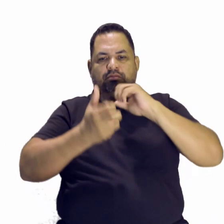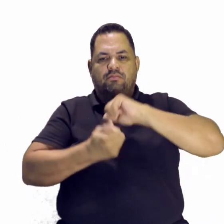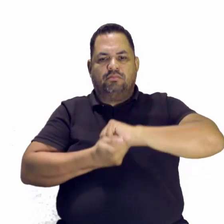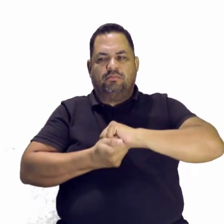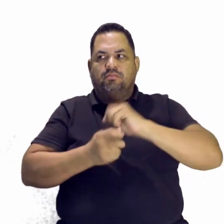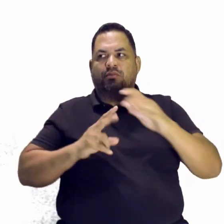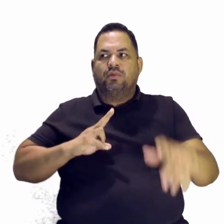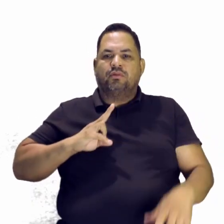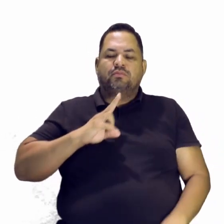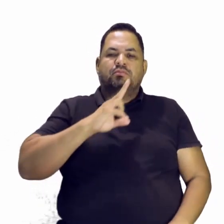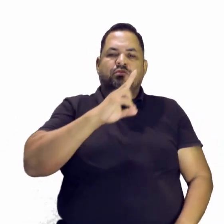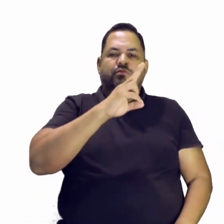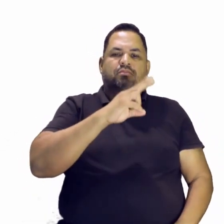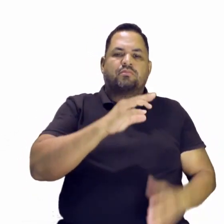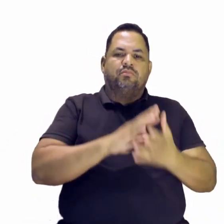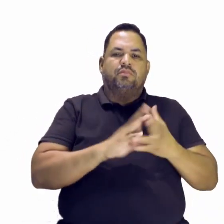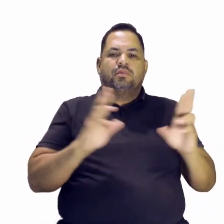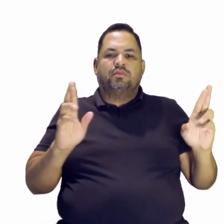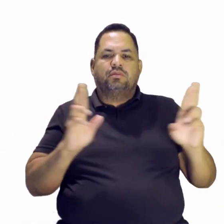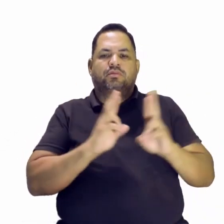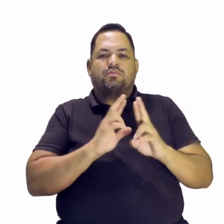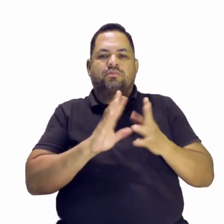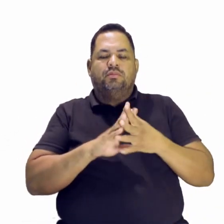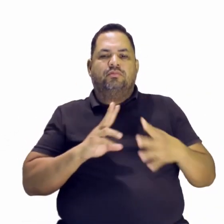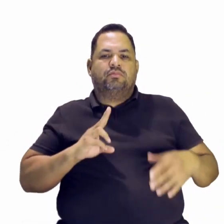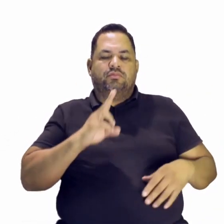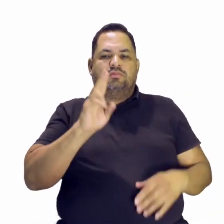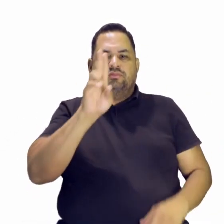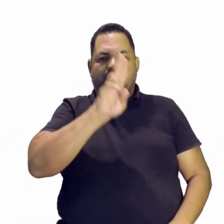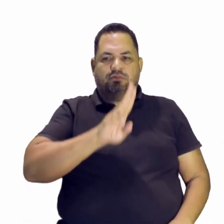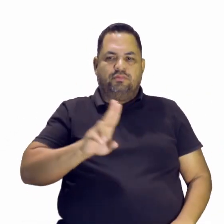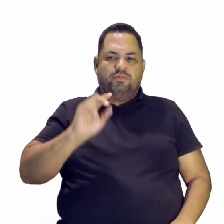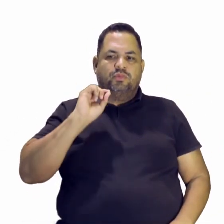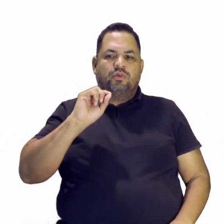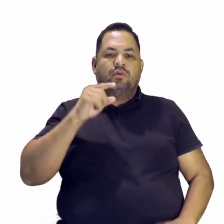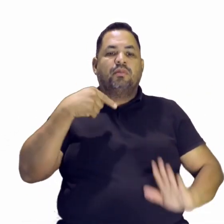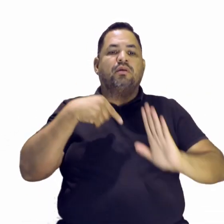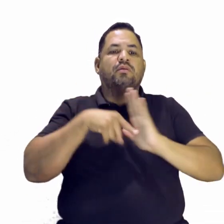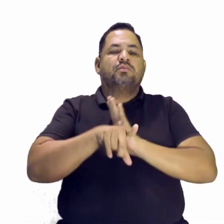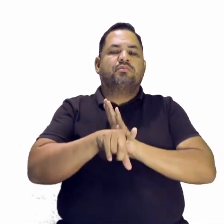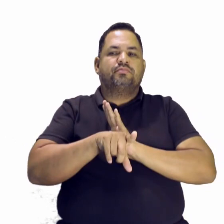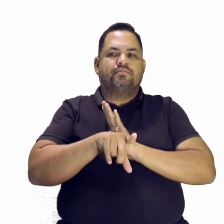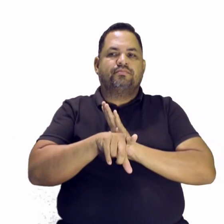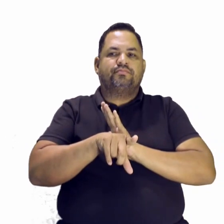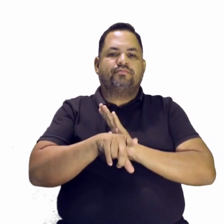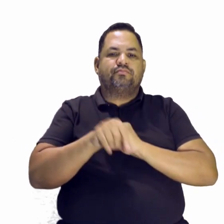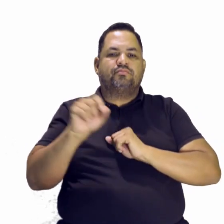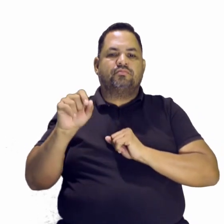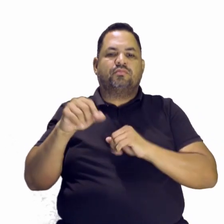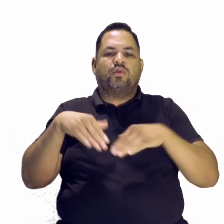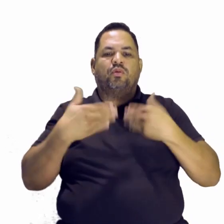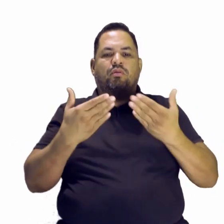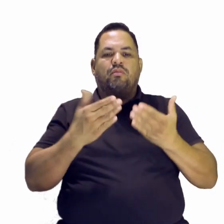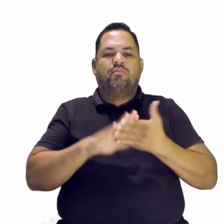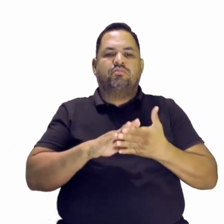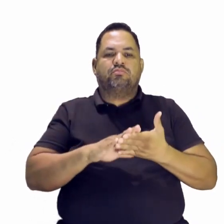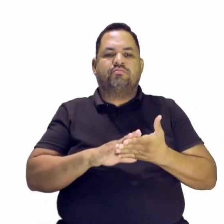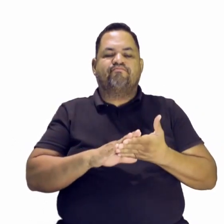força, em relação à potência que eu vou utilizar. Aí, o que a gente quer? O que a Prof. Iris quer dessa questão? Que